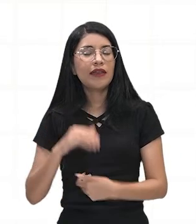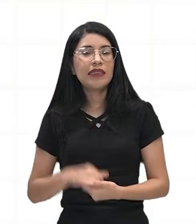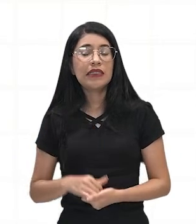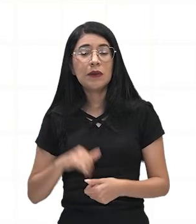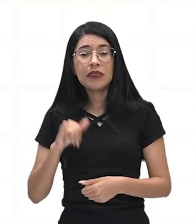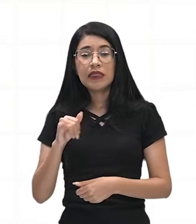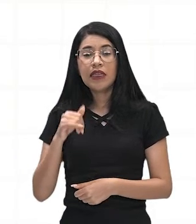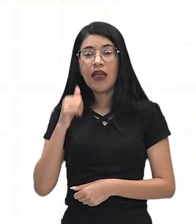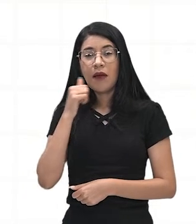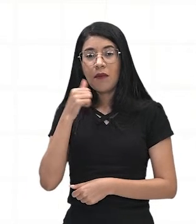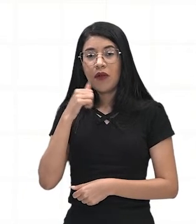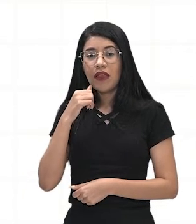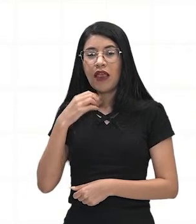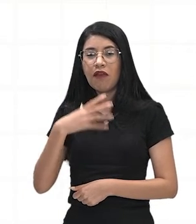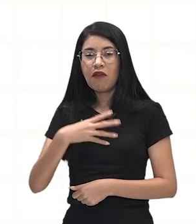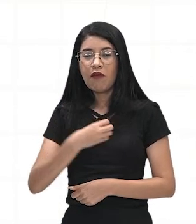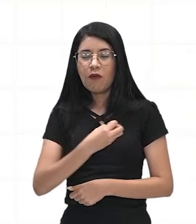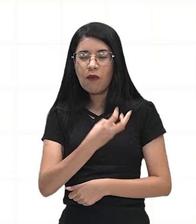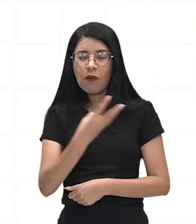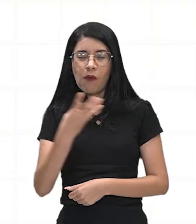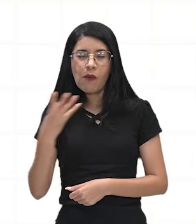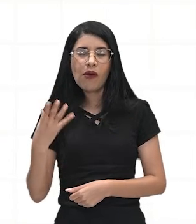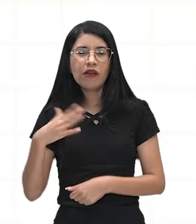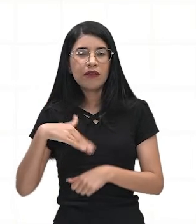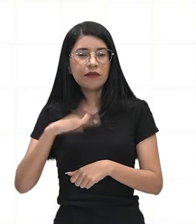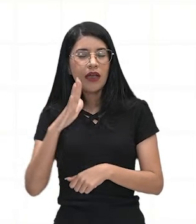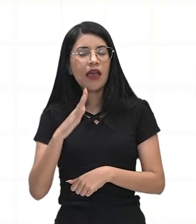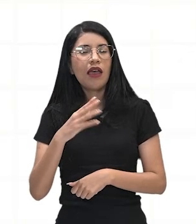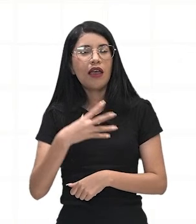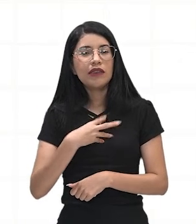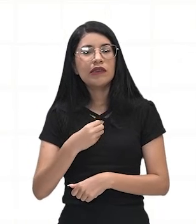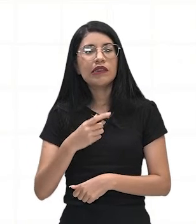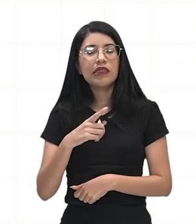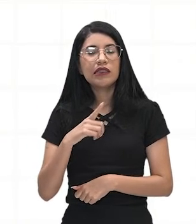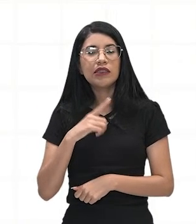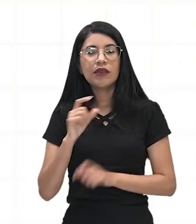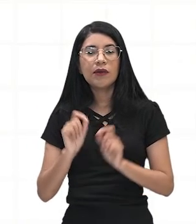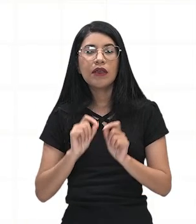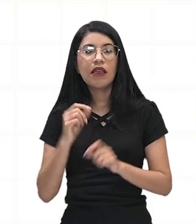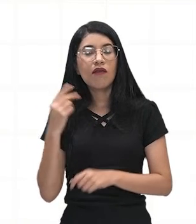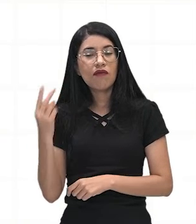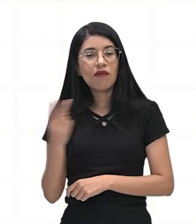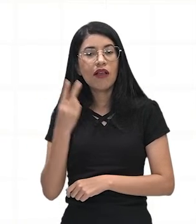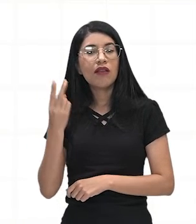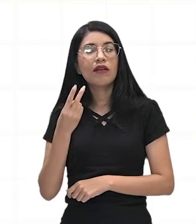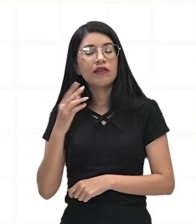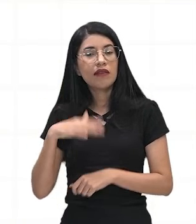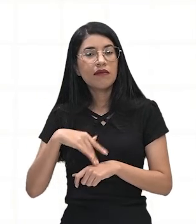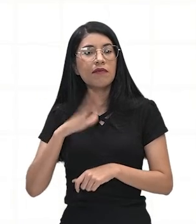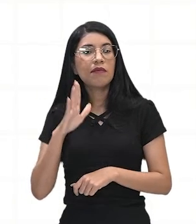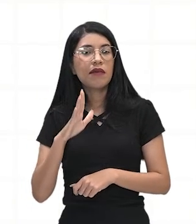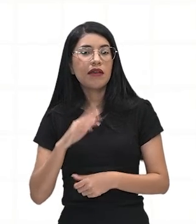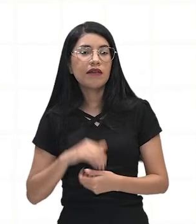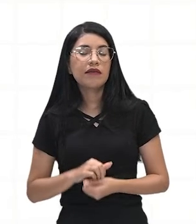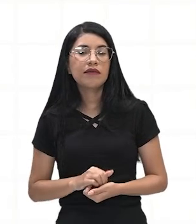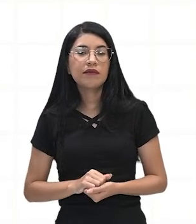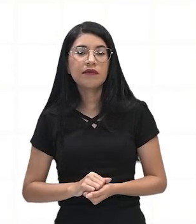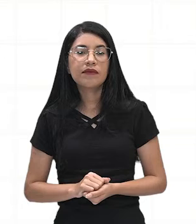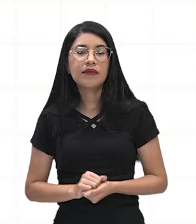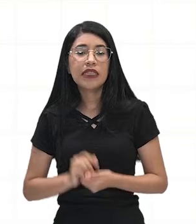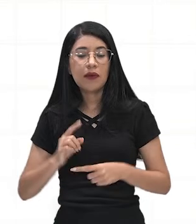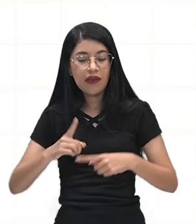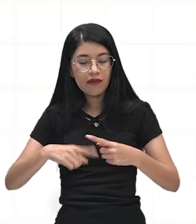ter mais filhos, ela tinha ali um valor, ela era muito mais valorizada, tá? A fertilidade era